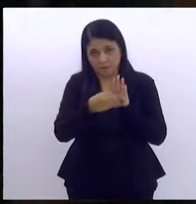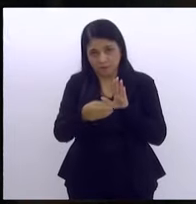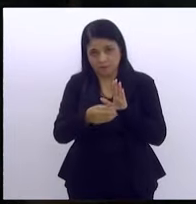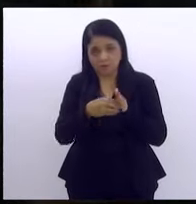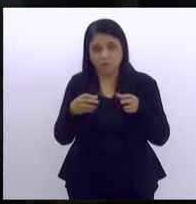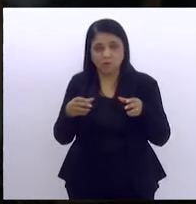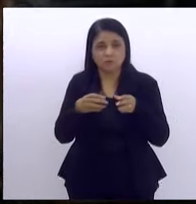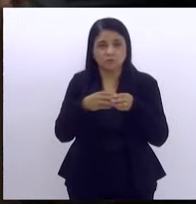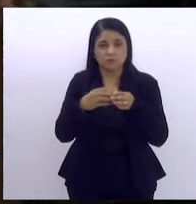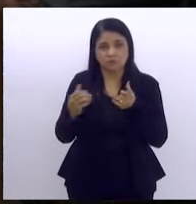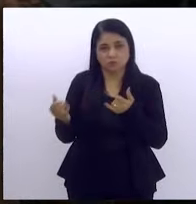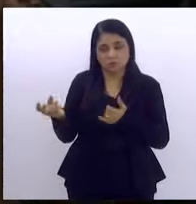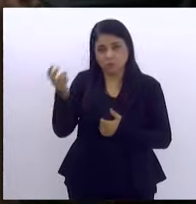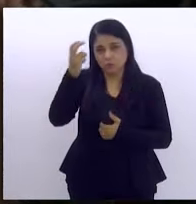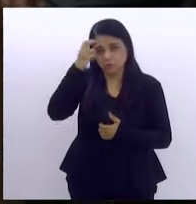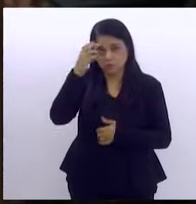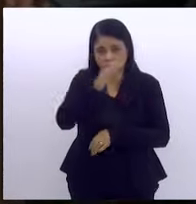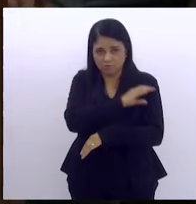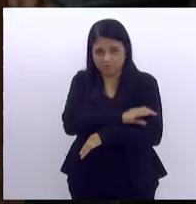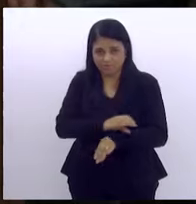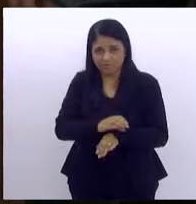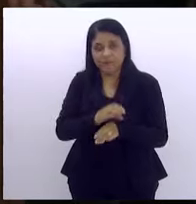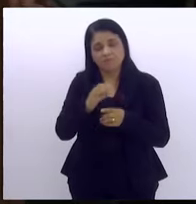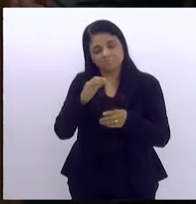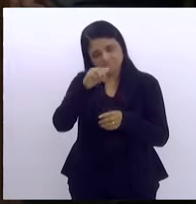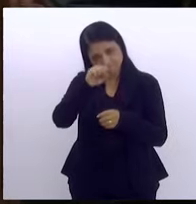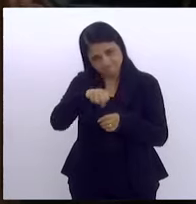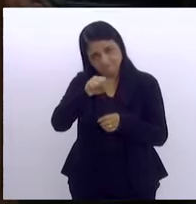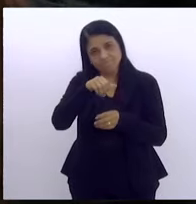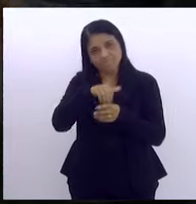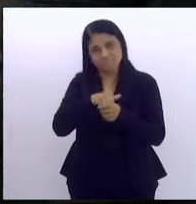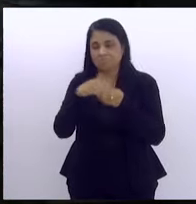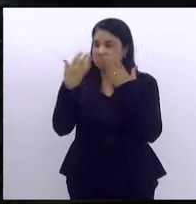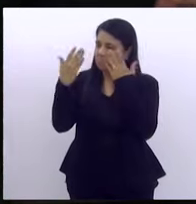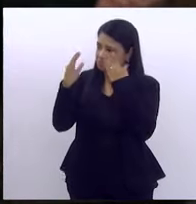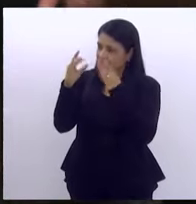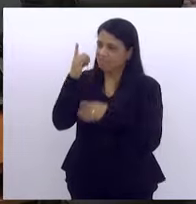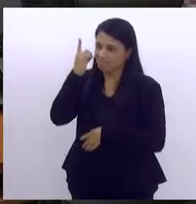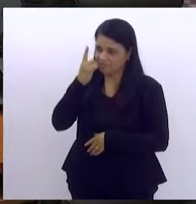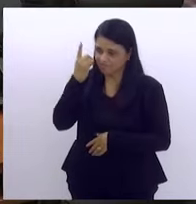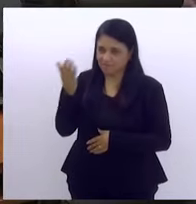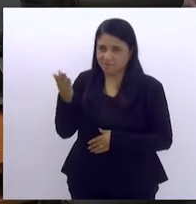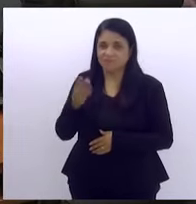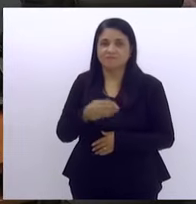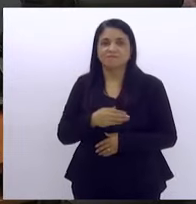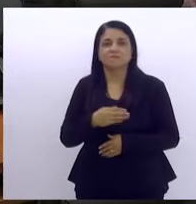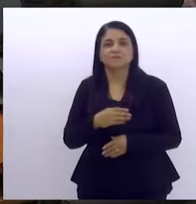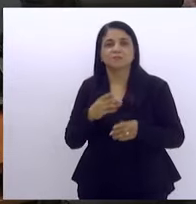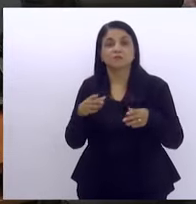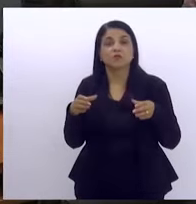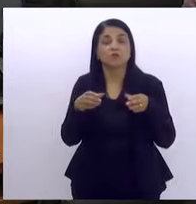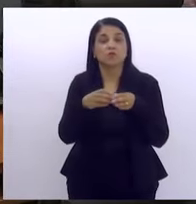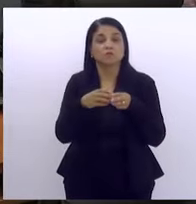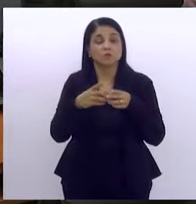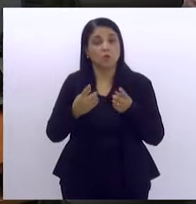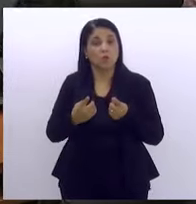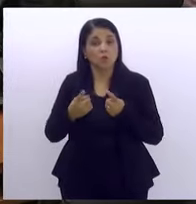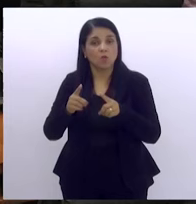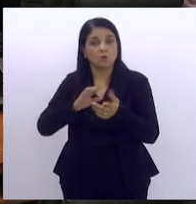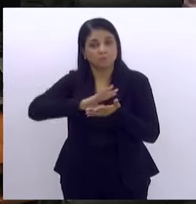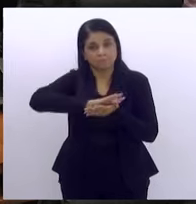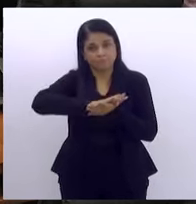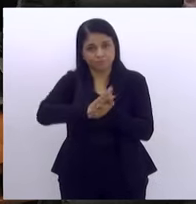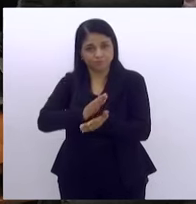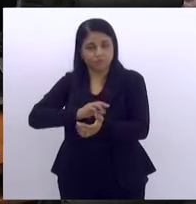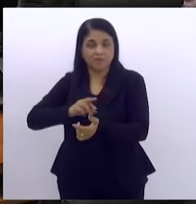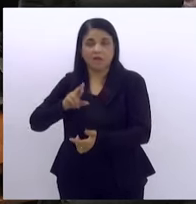Comissão de Cultura é favorável, parabenizando o deputado pela proposição. pela Comissão de Combate às Discriminações, Preconceitos de